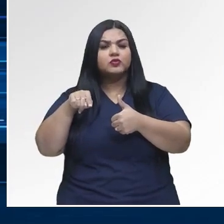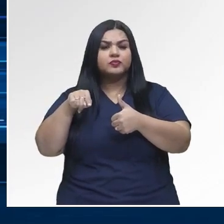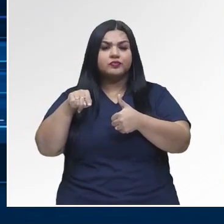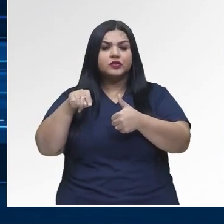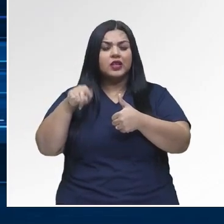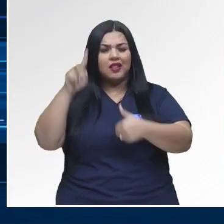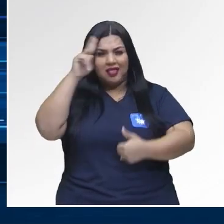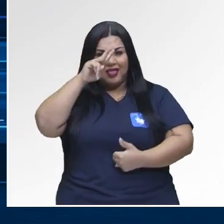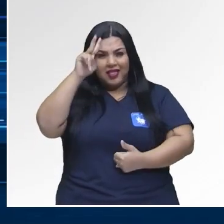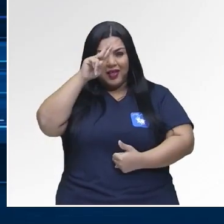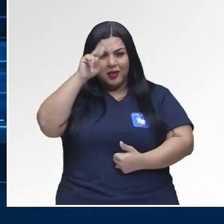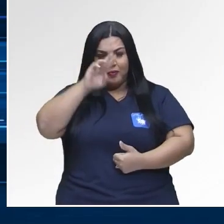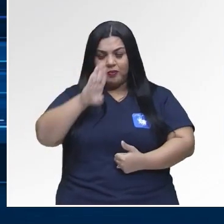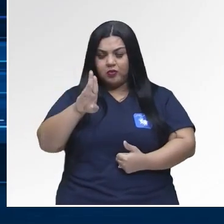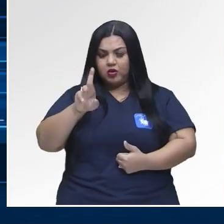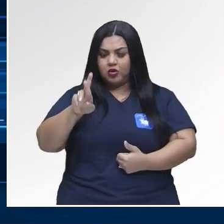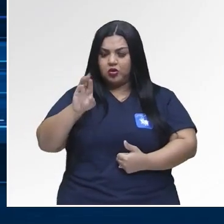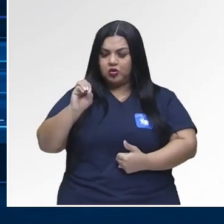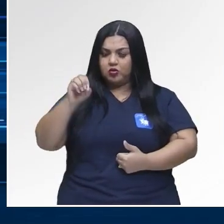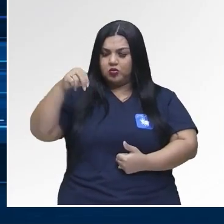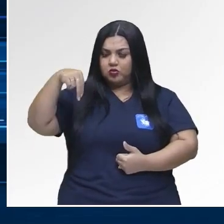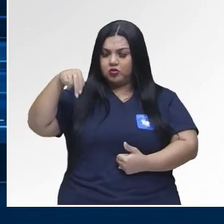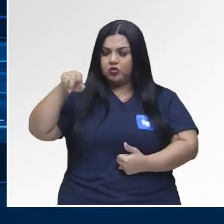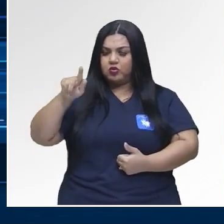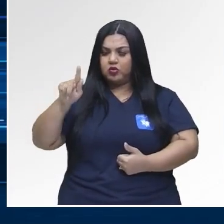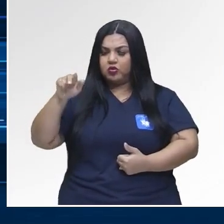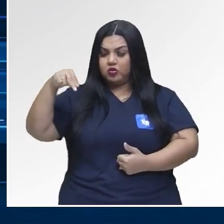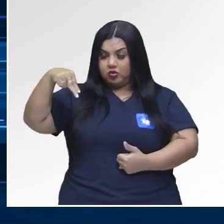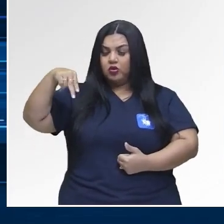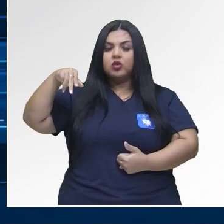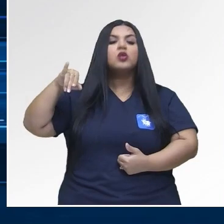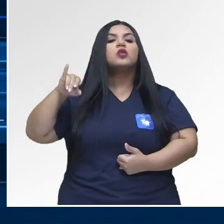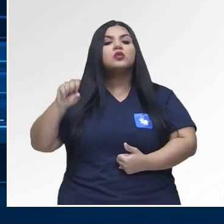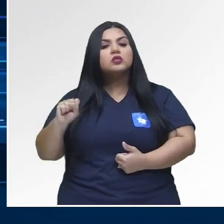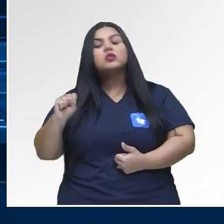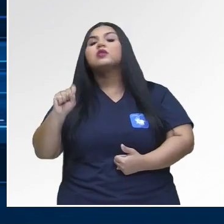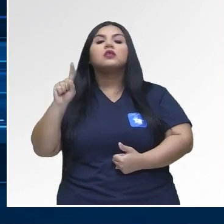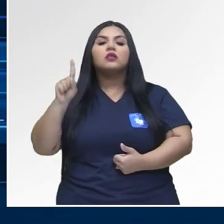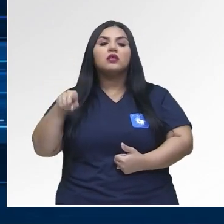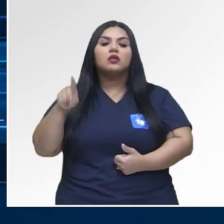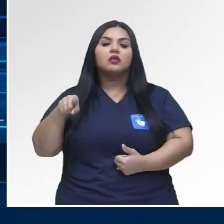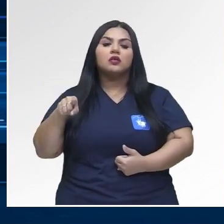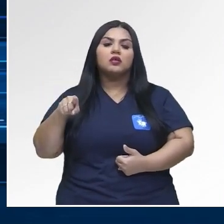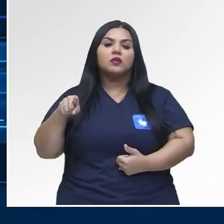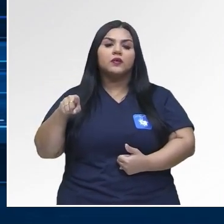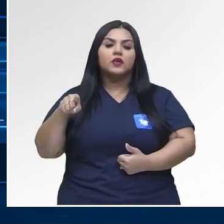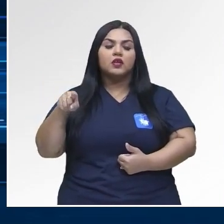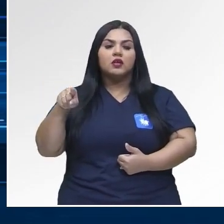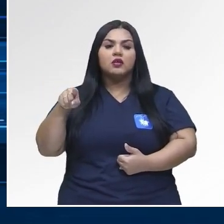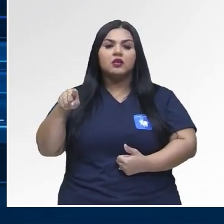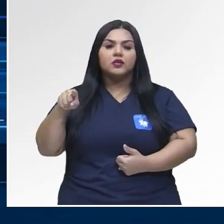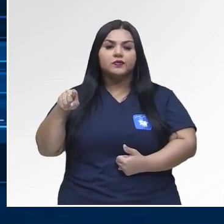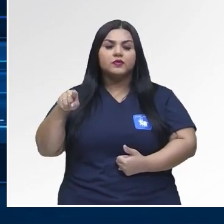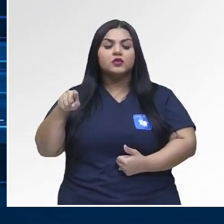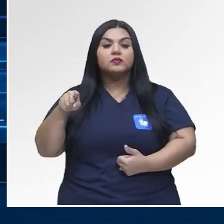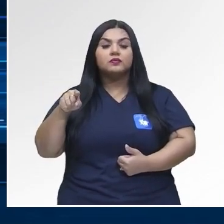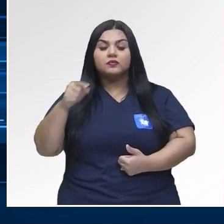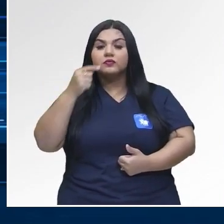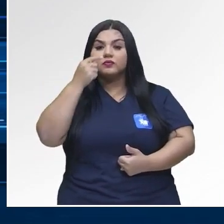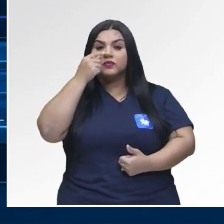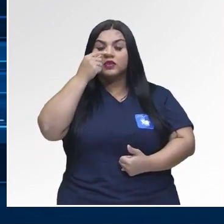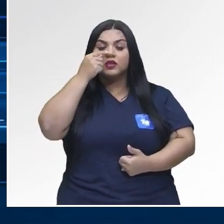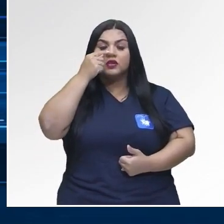Lembra lá da nossa parte da anatomia que a gente viu? Então, os brônquios são ali aquela região que sai